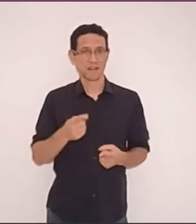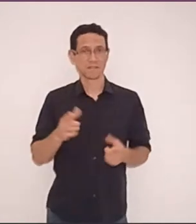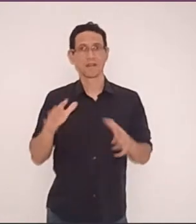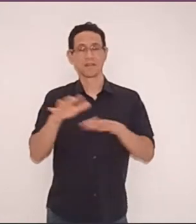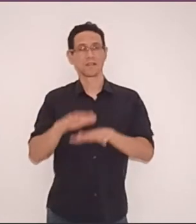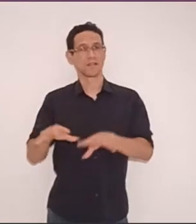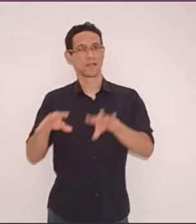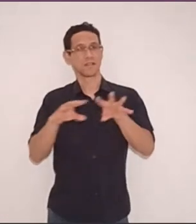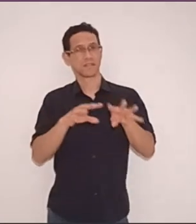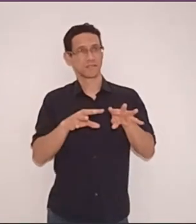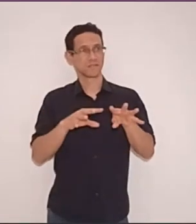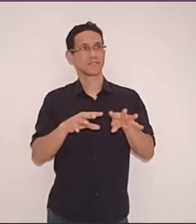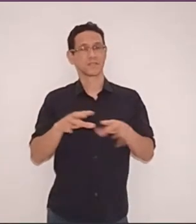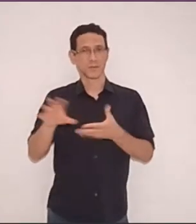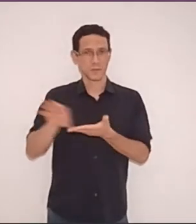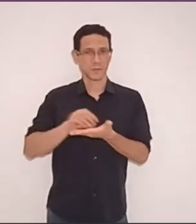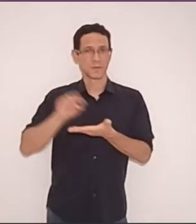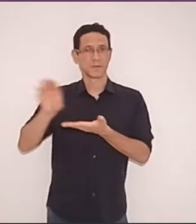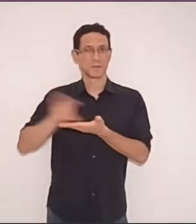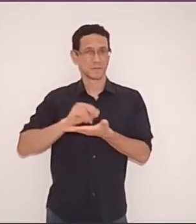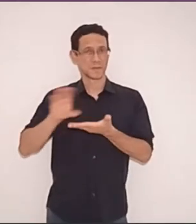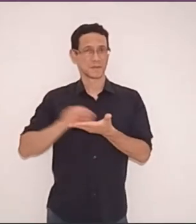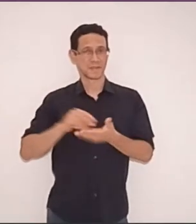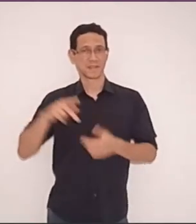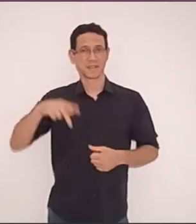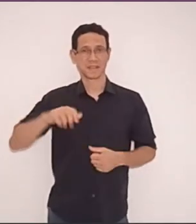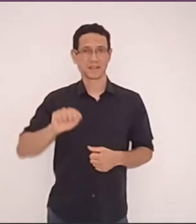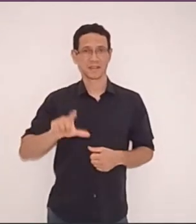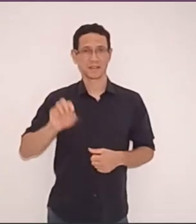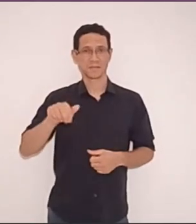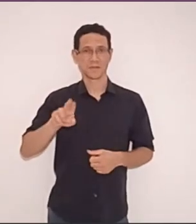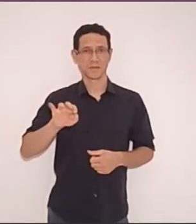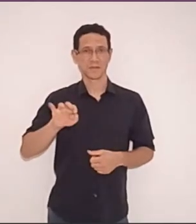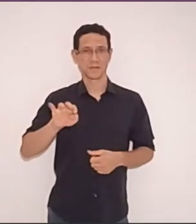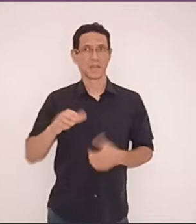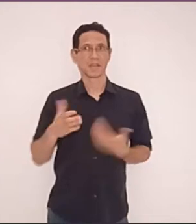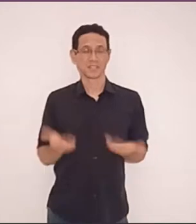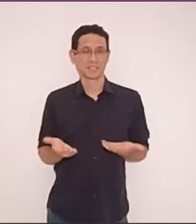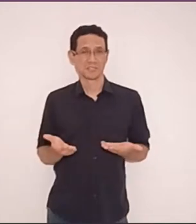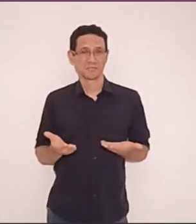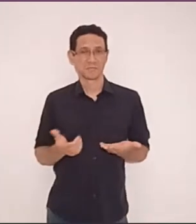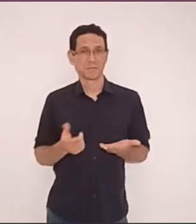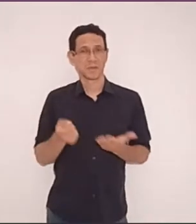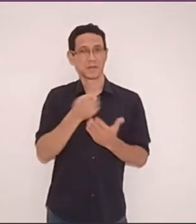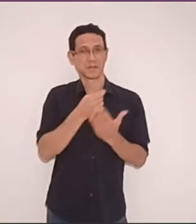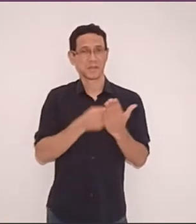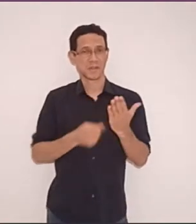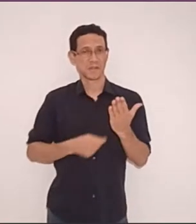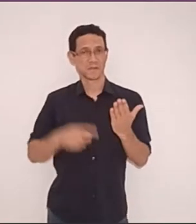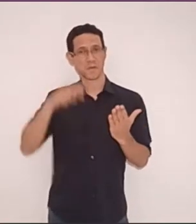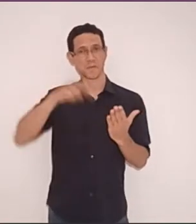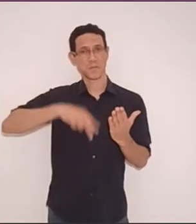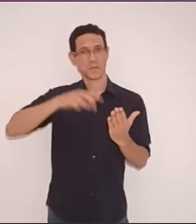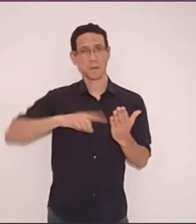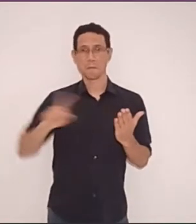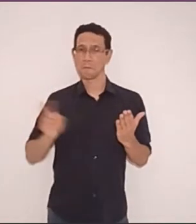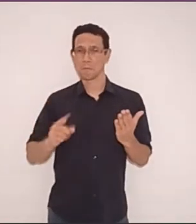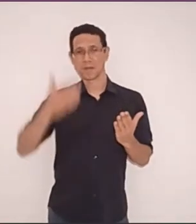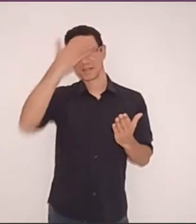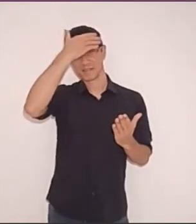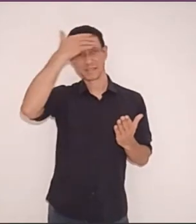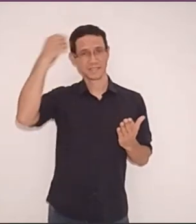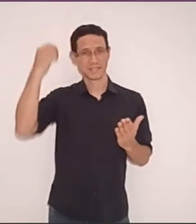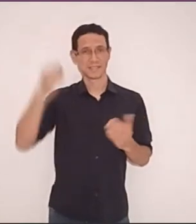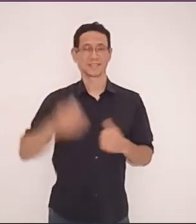povo escutou e até repete Palmar não percebeu escrever o povo não leu aí até esquece Que